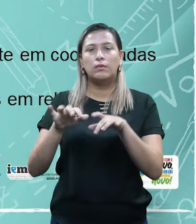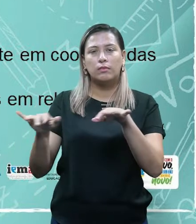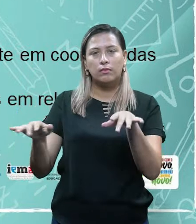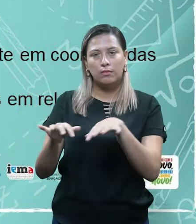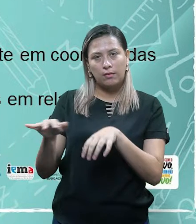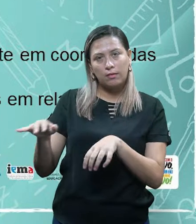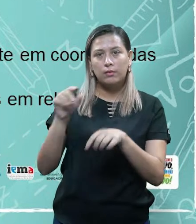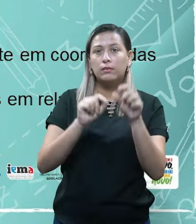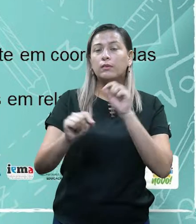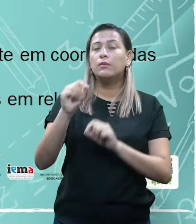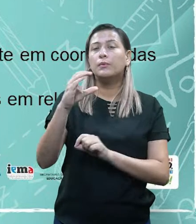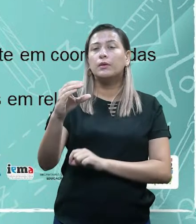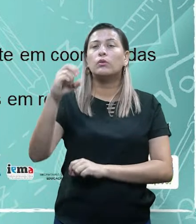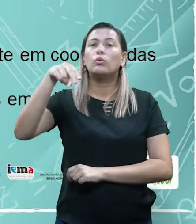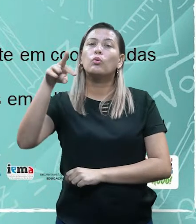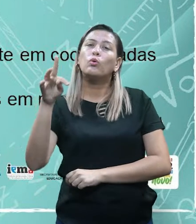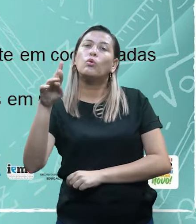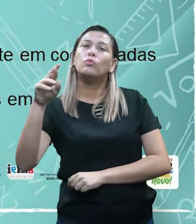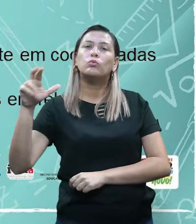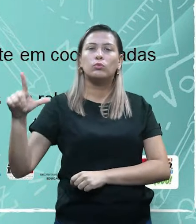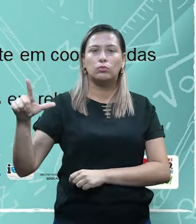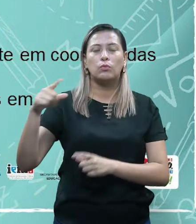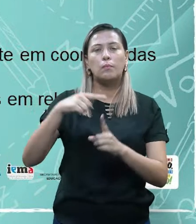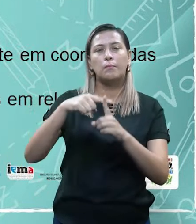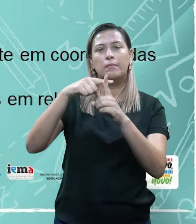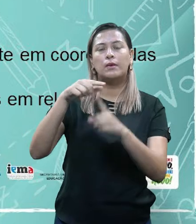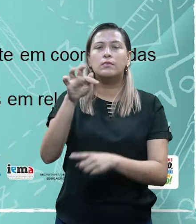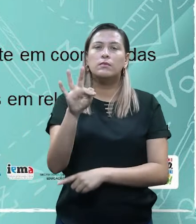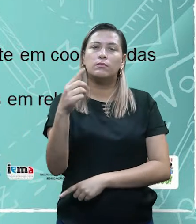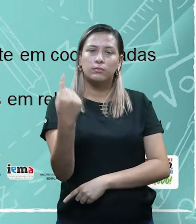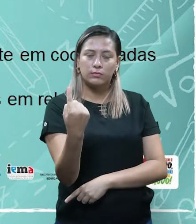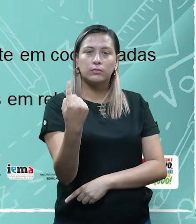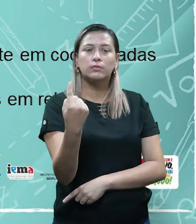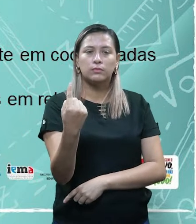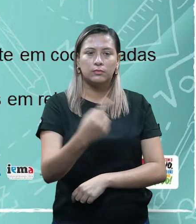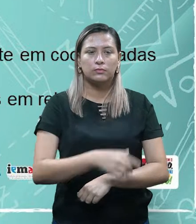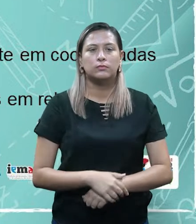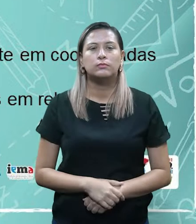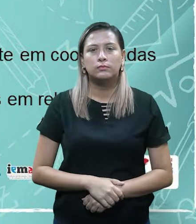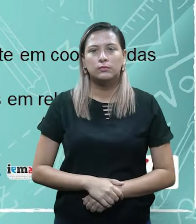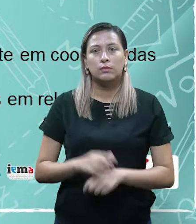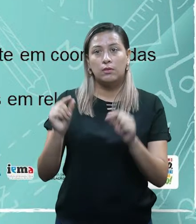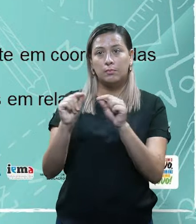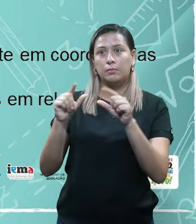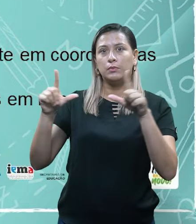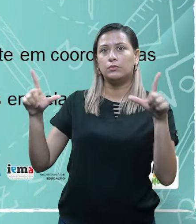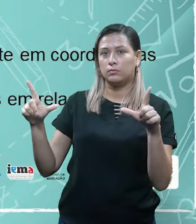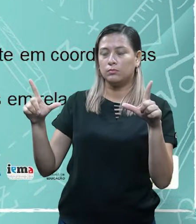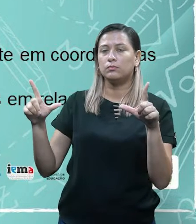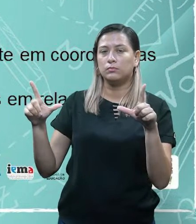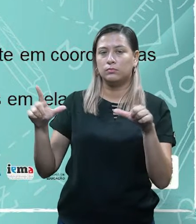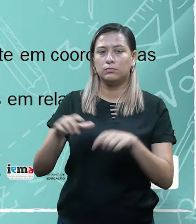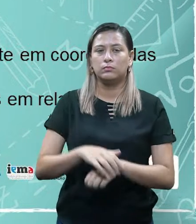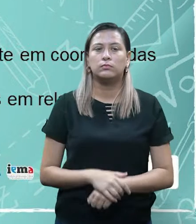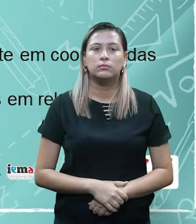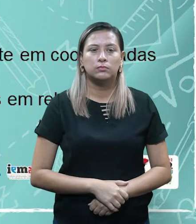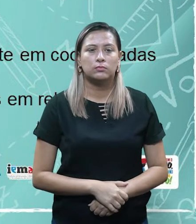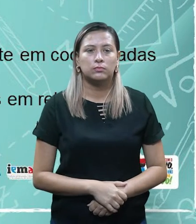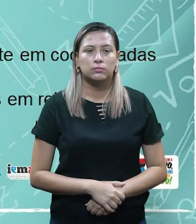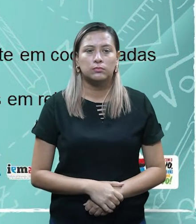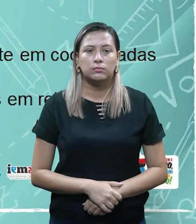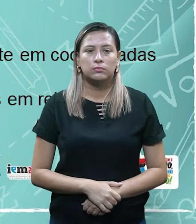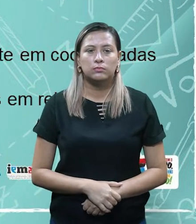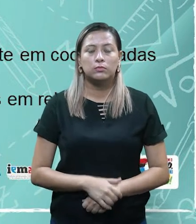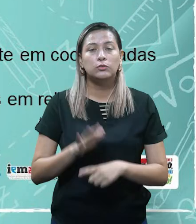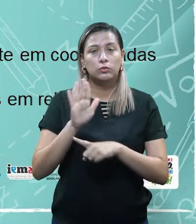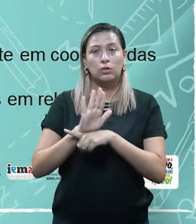tecla CTRL. Então, CTRL mais F1 vai abrir uma janela para vocês, que é a janela